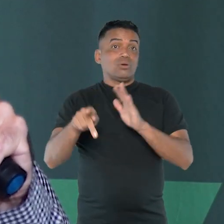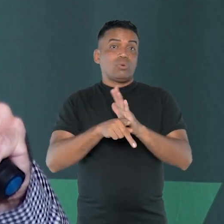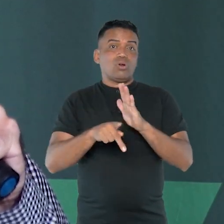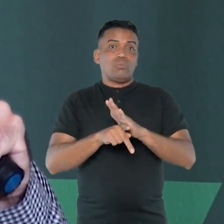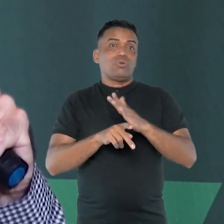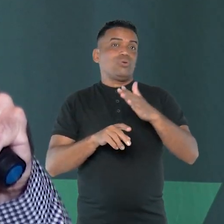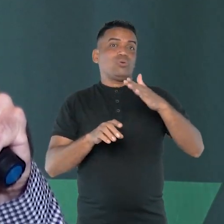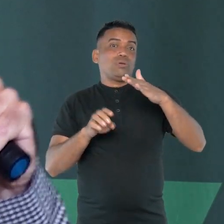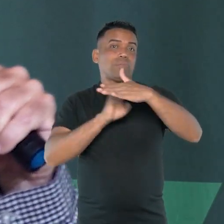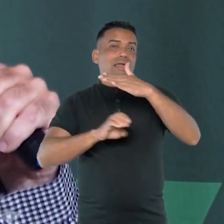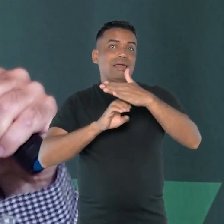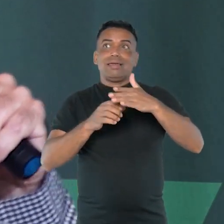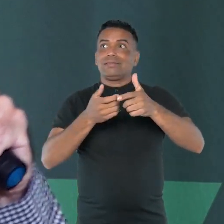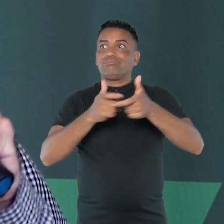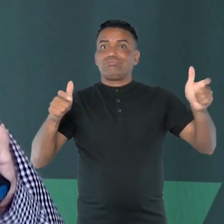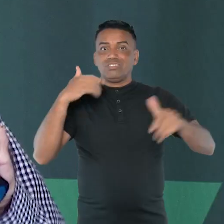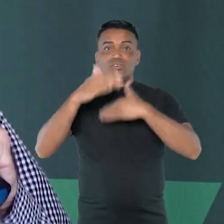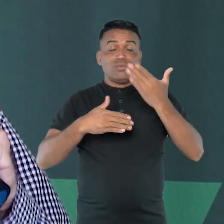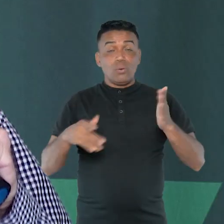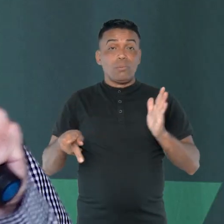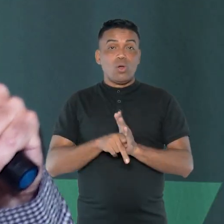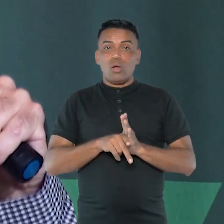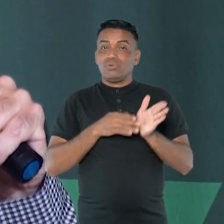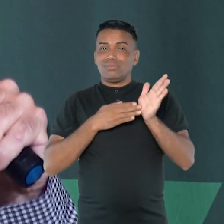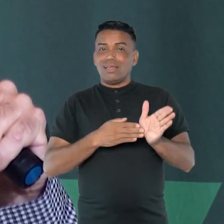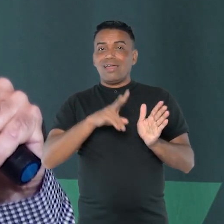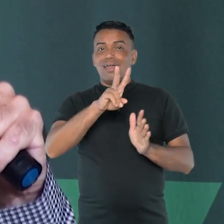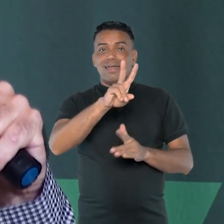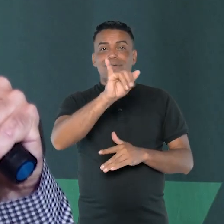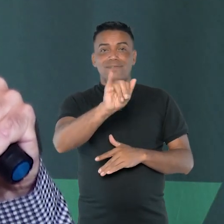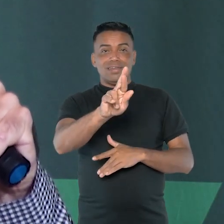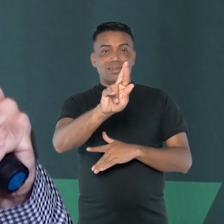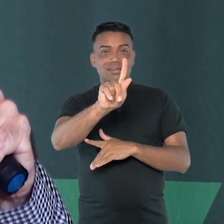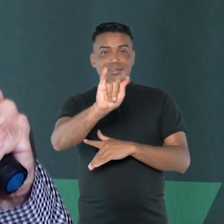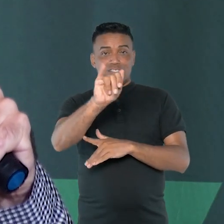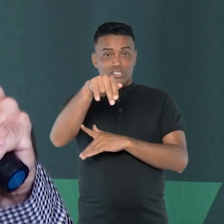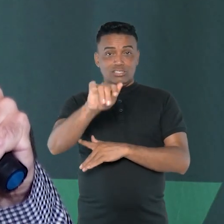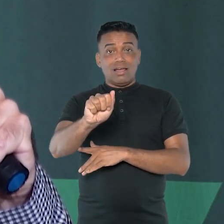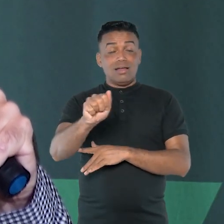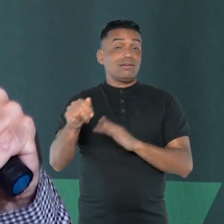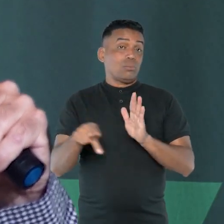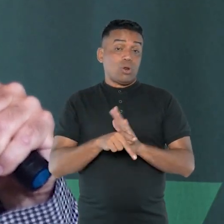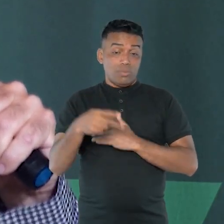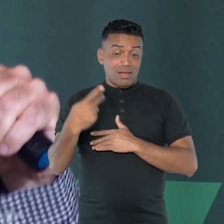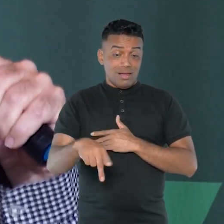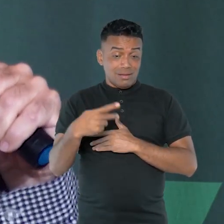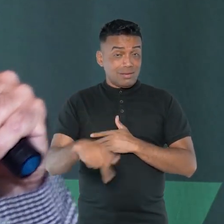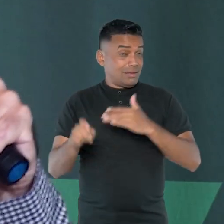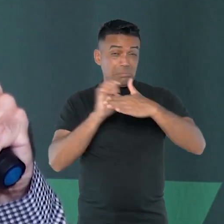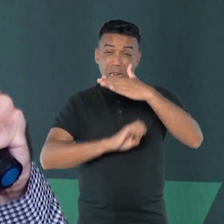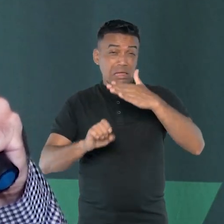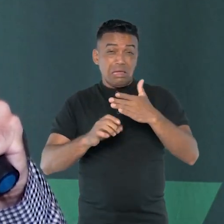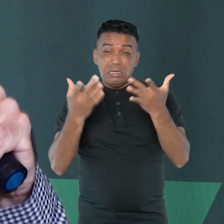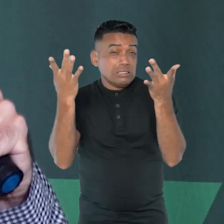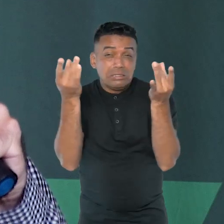que vem nesse rastro até da própria Virgínia, e editoras daqui que fazem edições muito